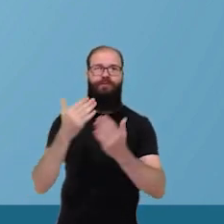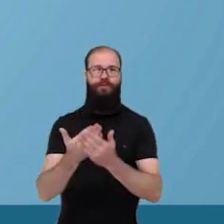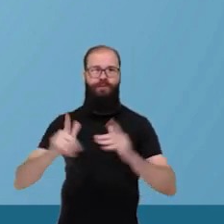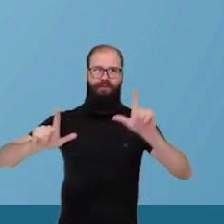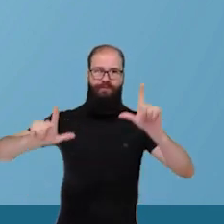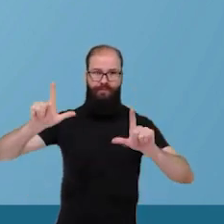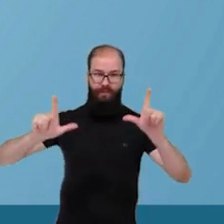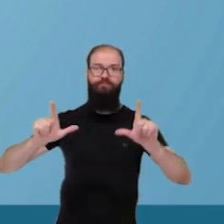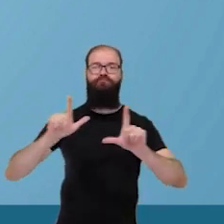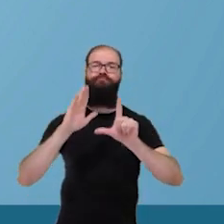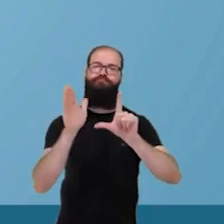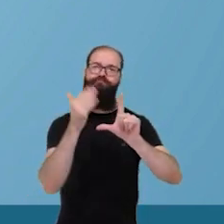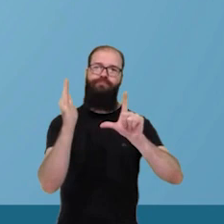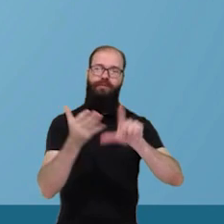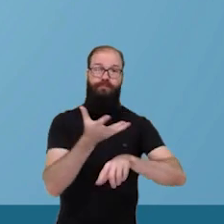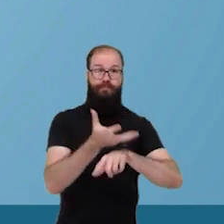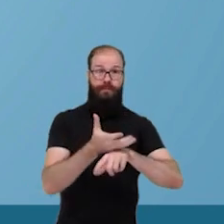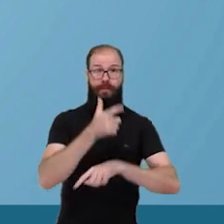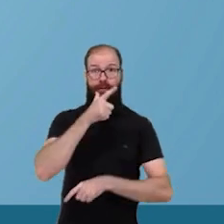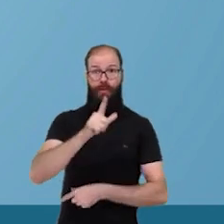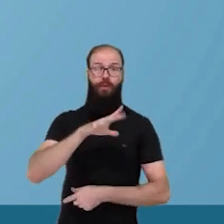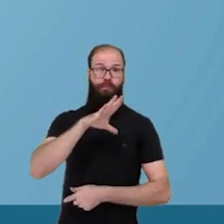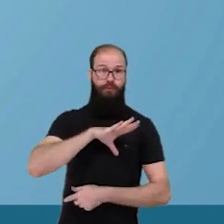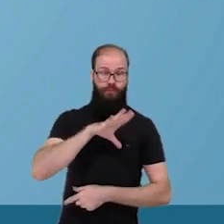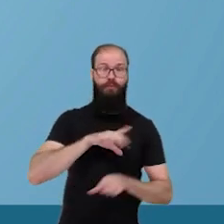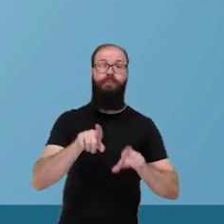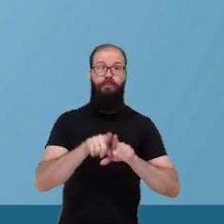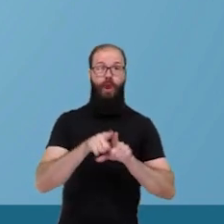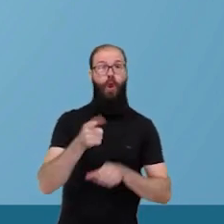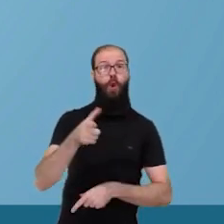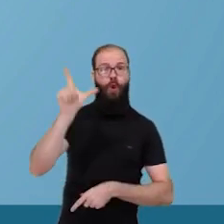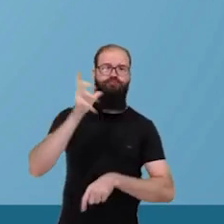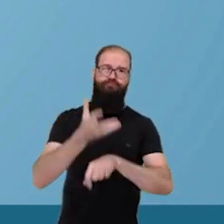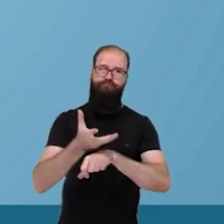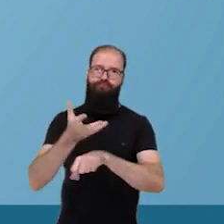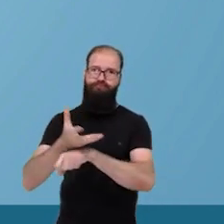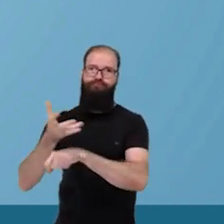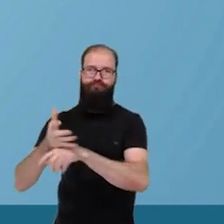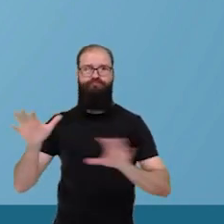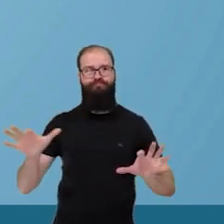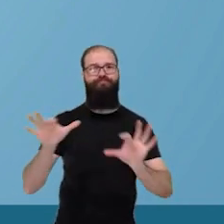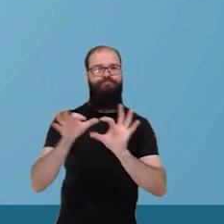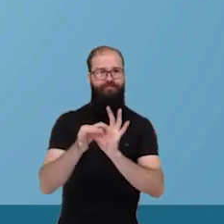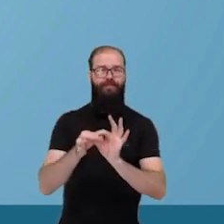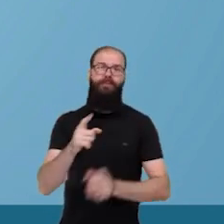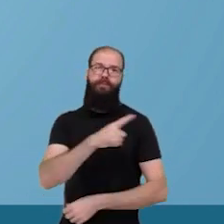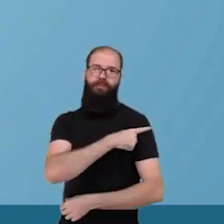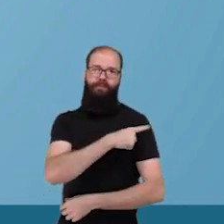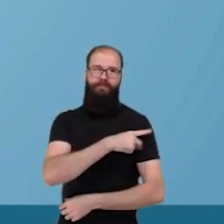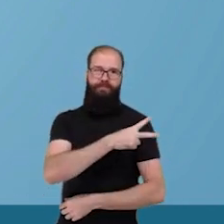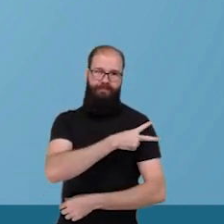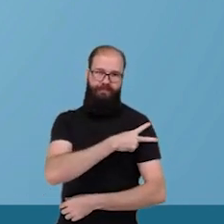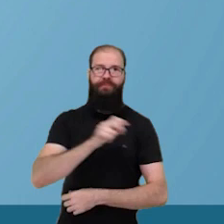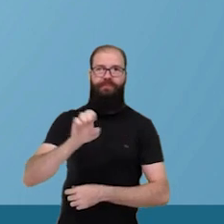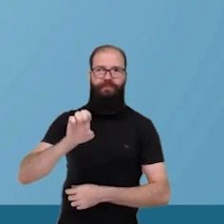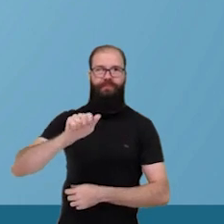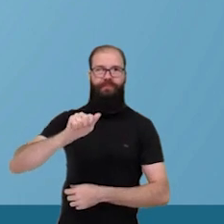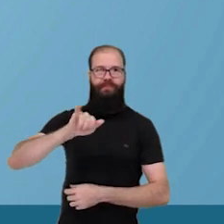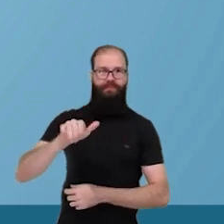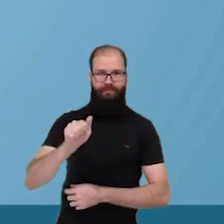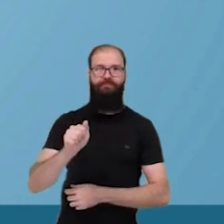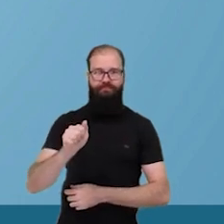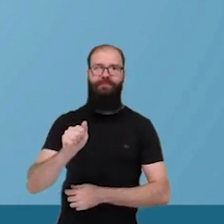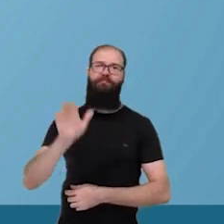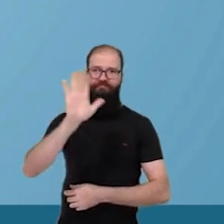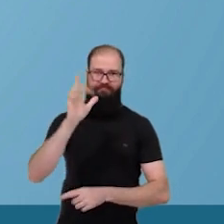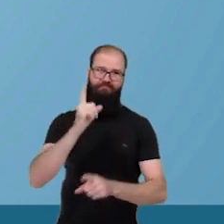vídeo aulas de língua portuguesa integrado aos demais componentes curriculares para a primeira e segunda série da EAJ.